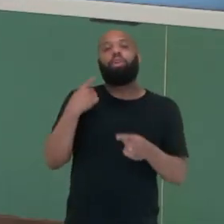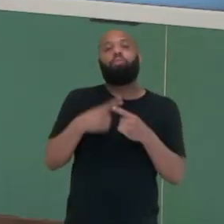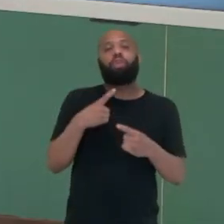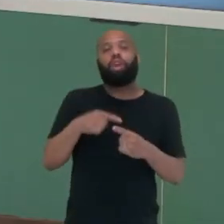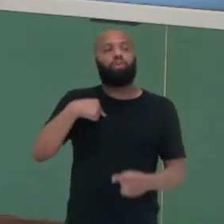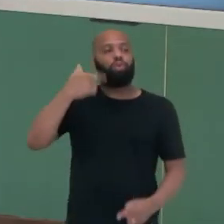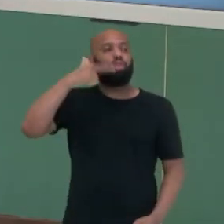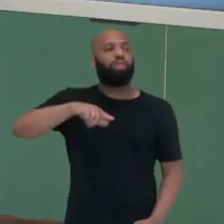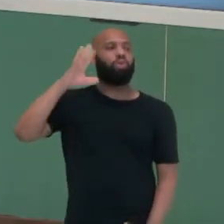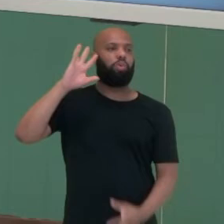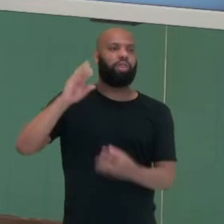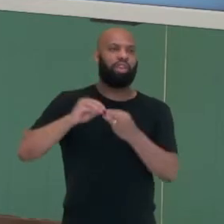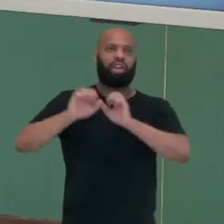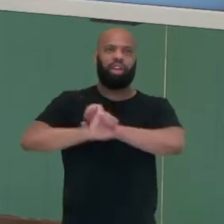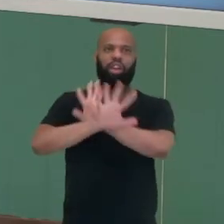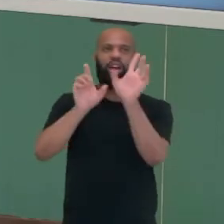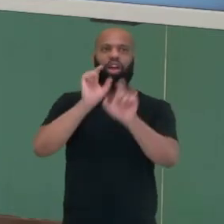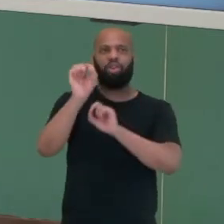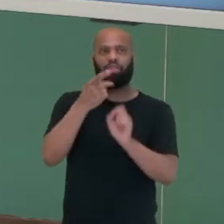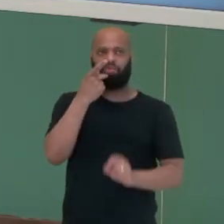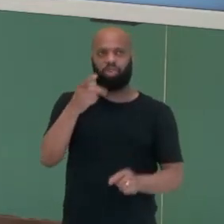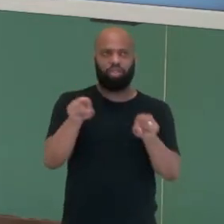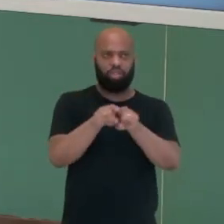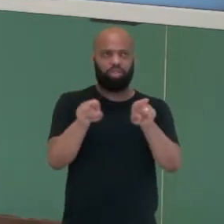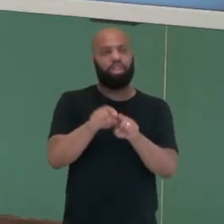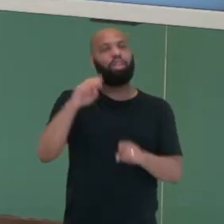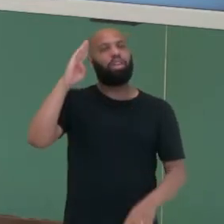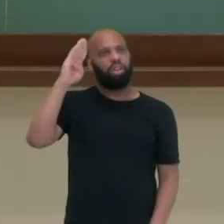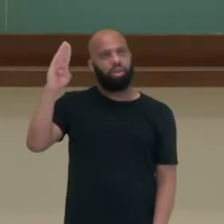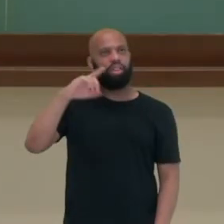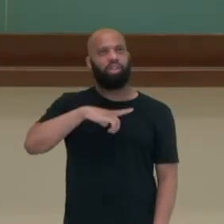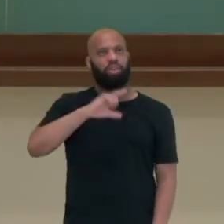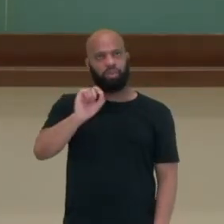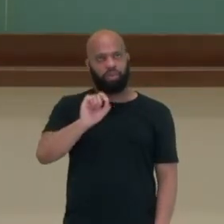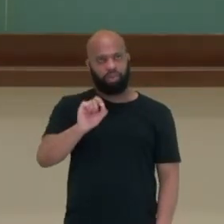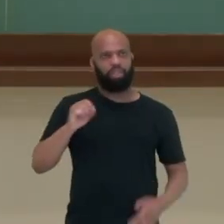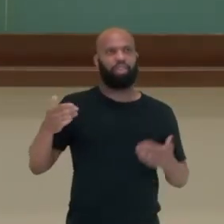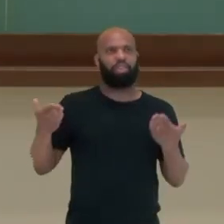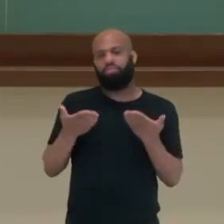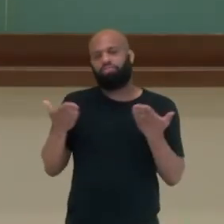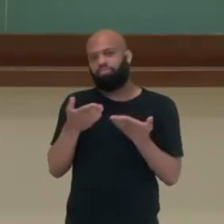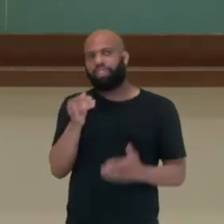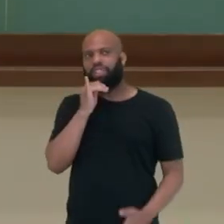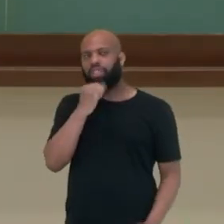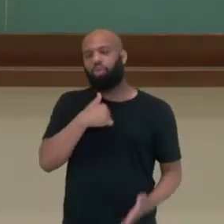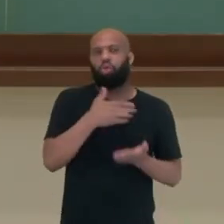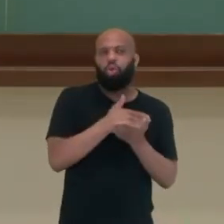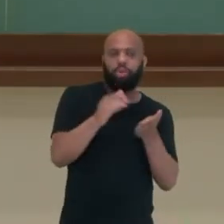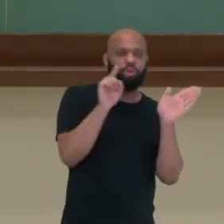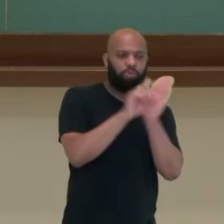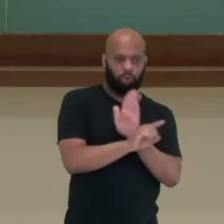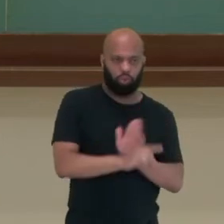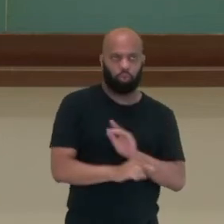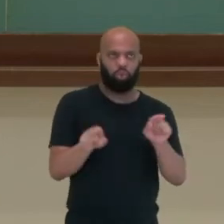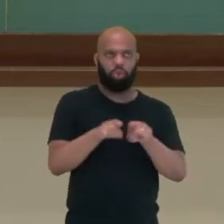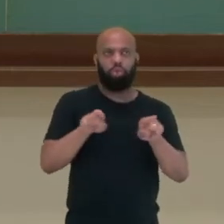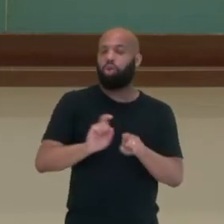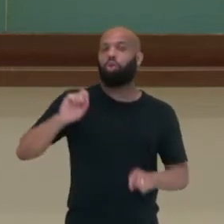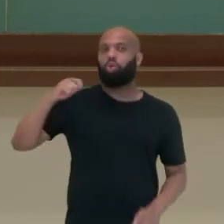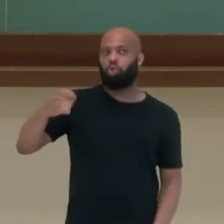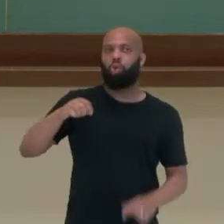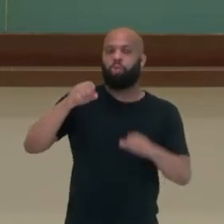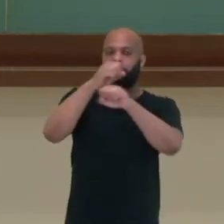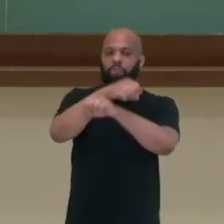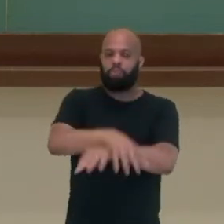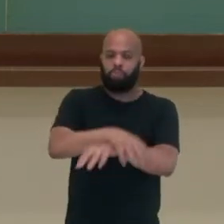consiga entender o que está sendo falado. Principalmente ali no caso, eu começo a perguntar sobre a mídia, ela